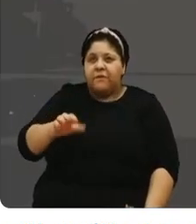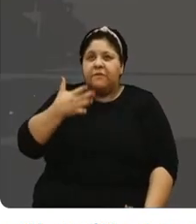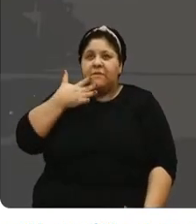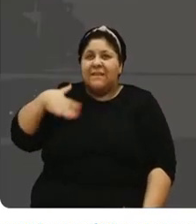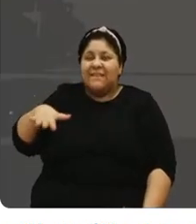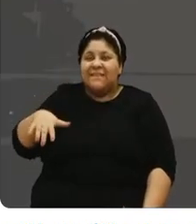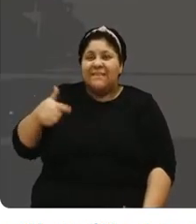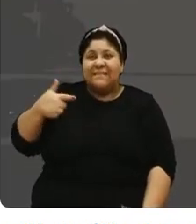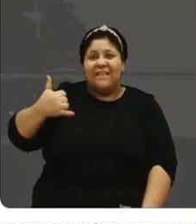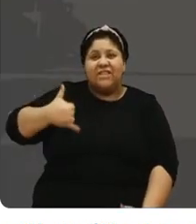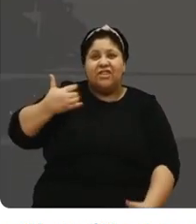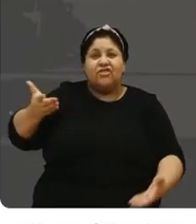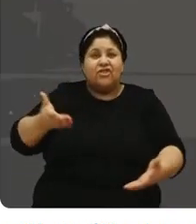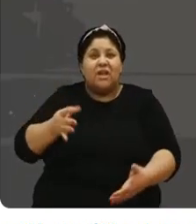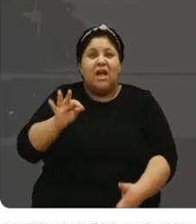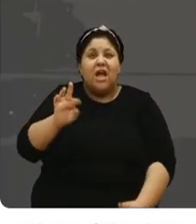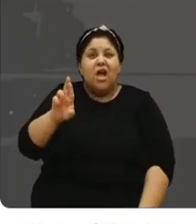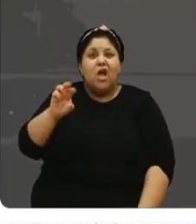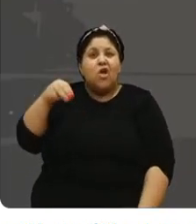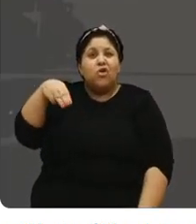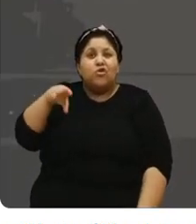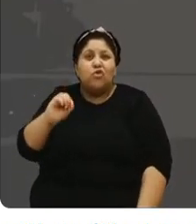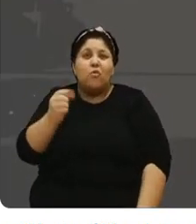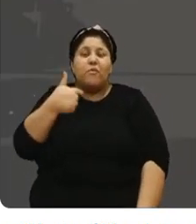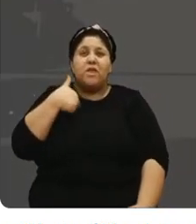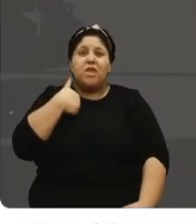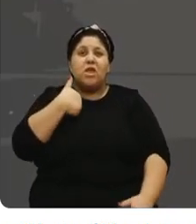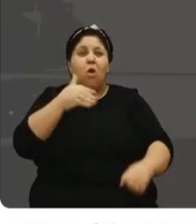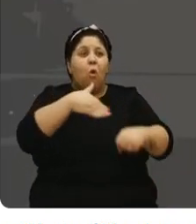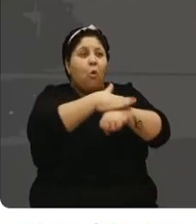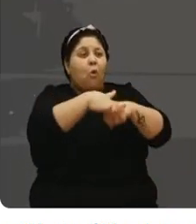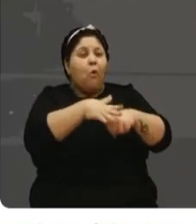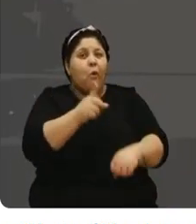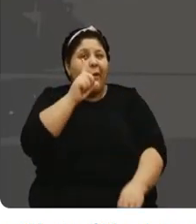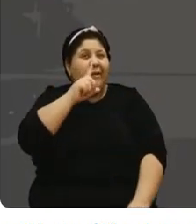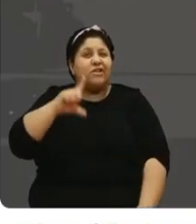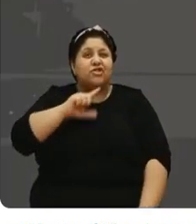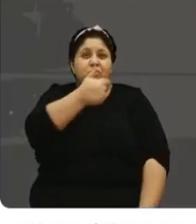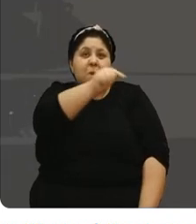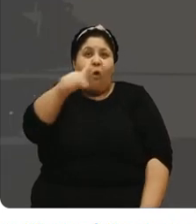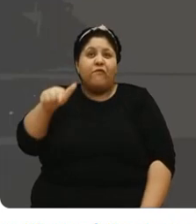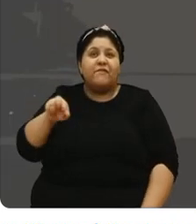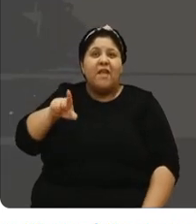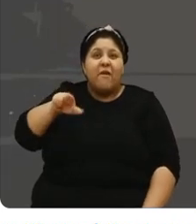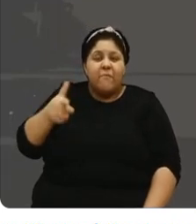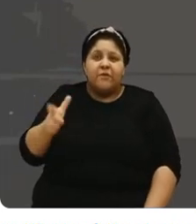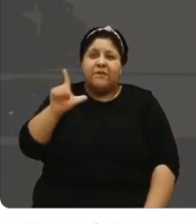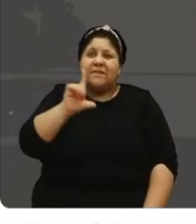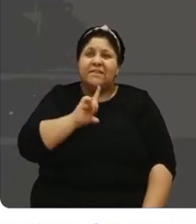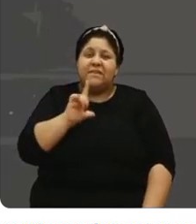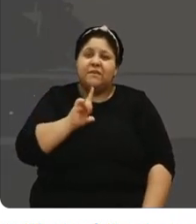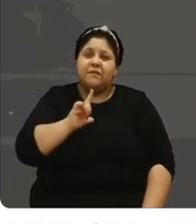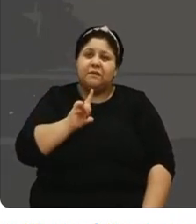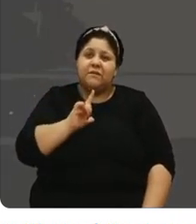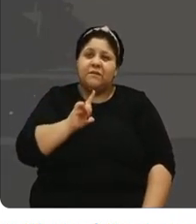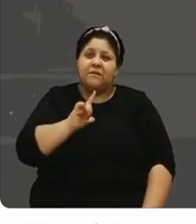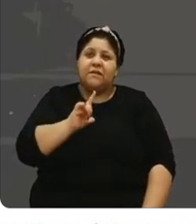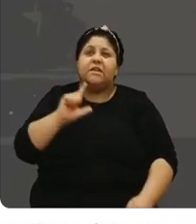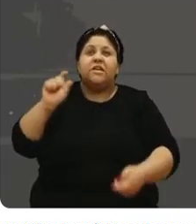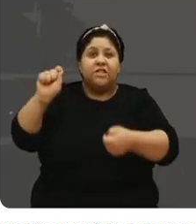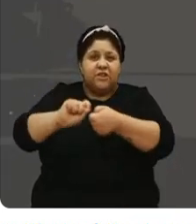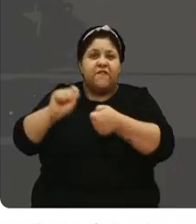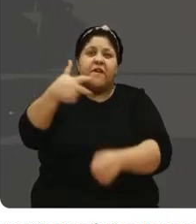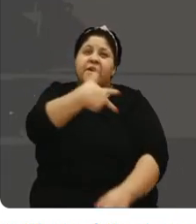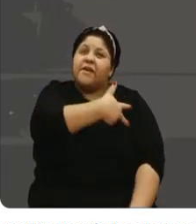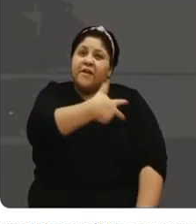dela. E aí eu conversando com a mãe, ela falou que tinha uma outra irmã, que tinha feito também